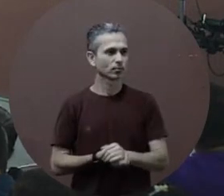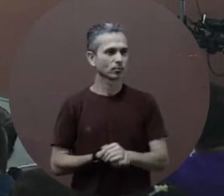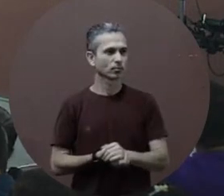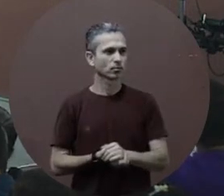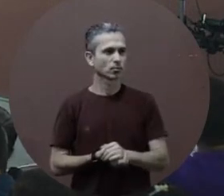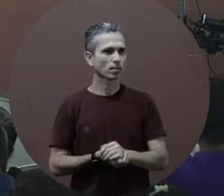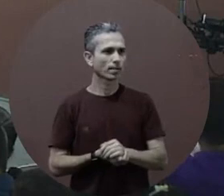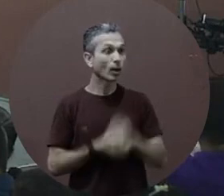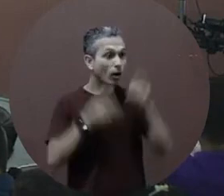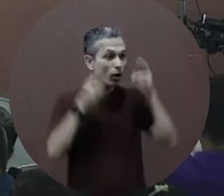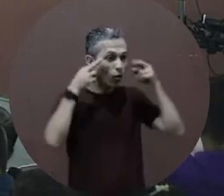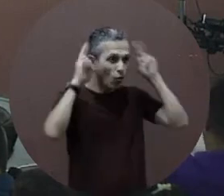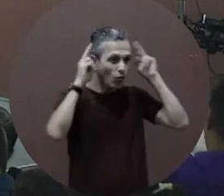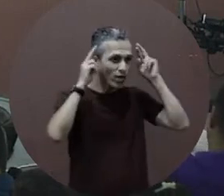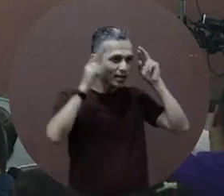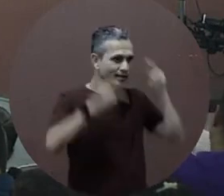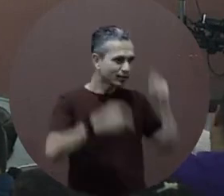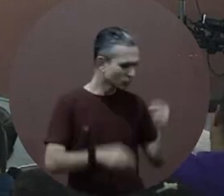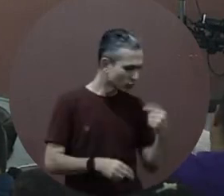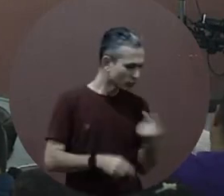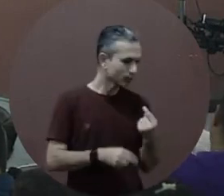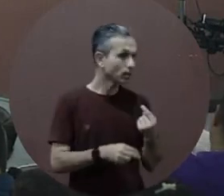Ovelha isolada é ovelha em apuros.